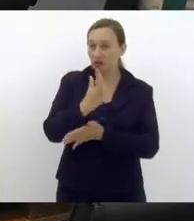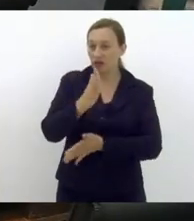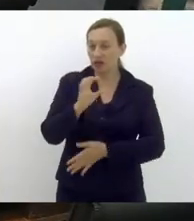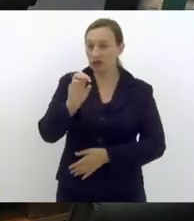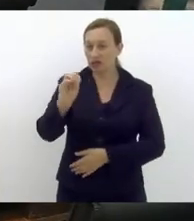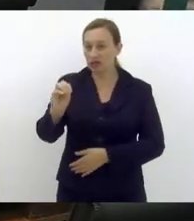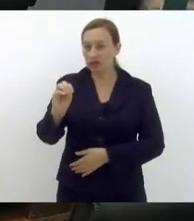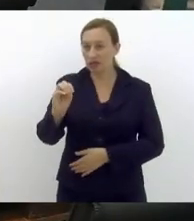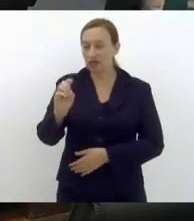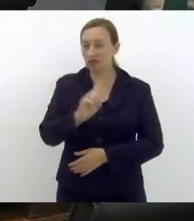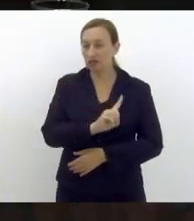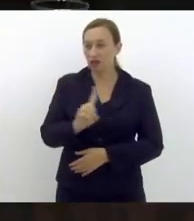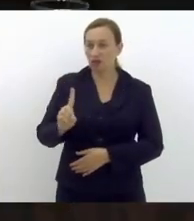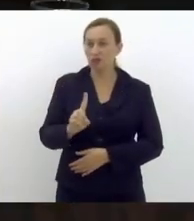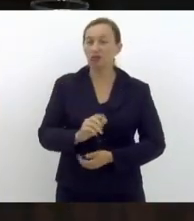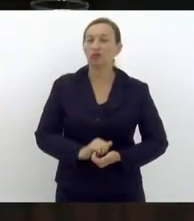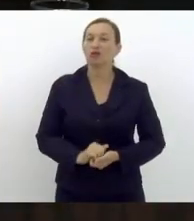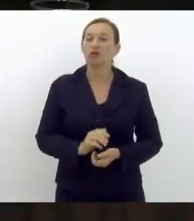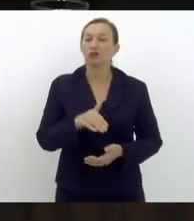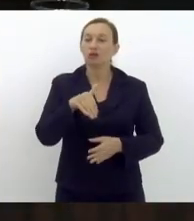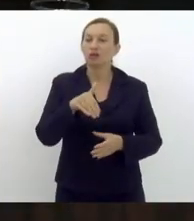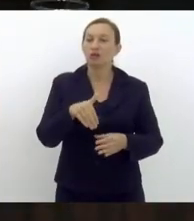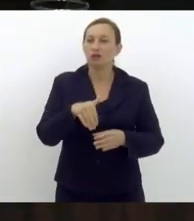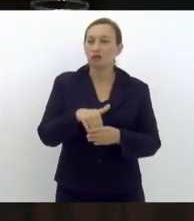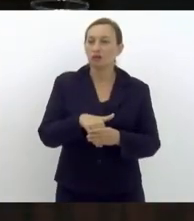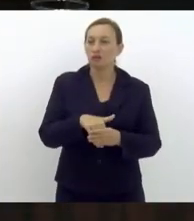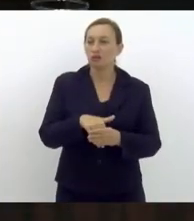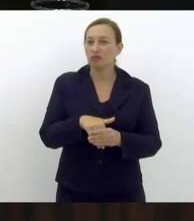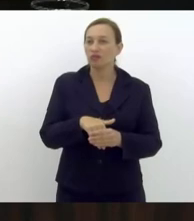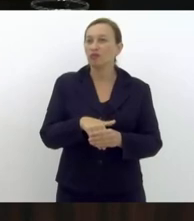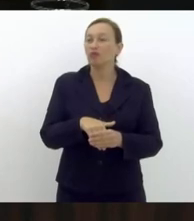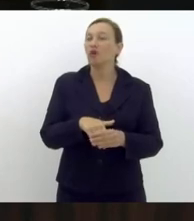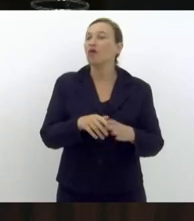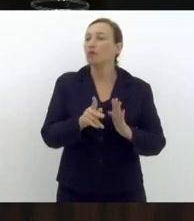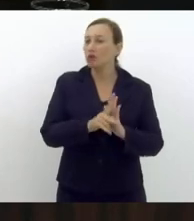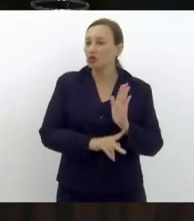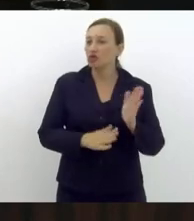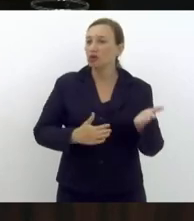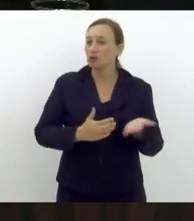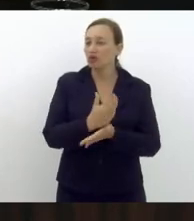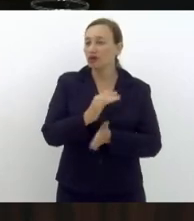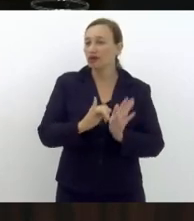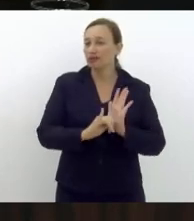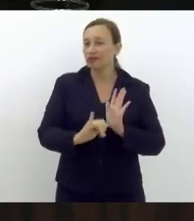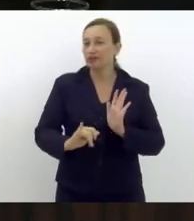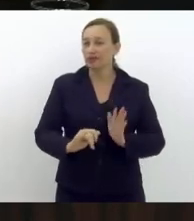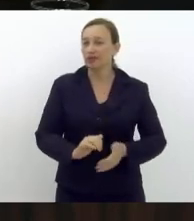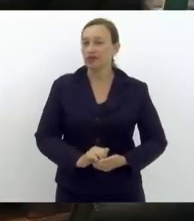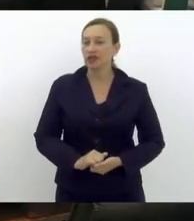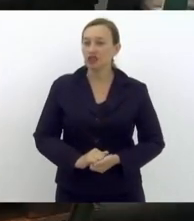abstenção. O projeto foi aprovado. Vai ao autógrafo. Vira a página.